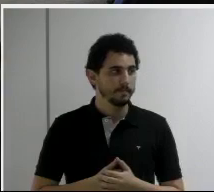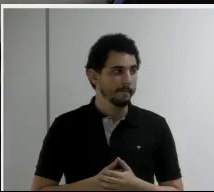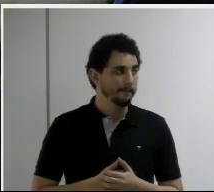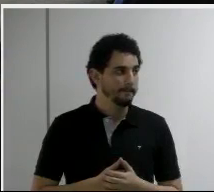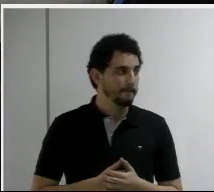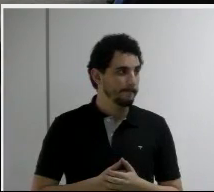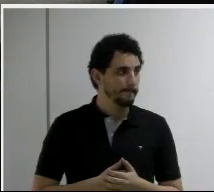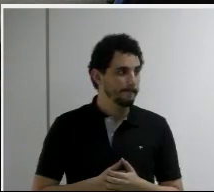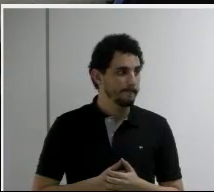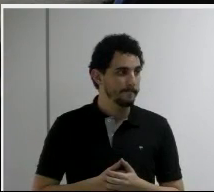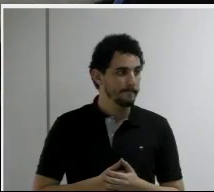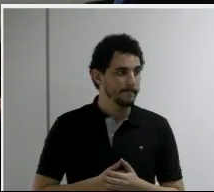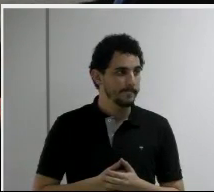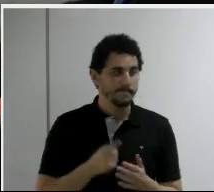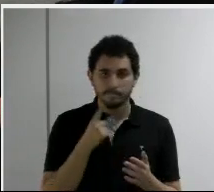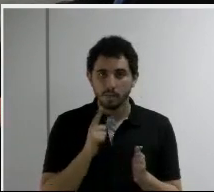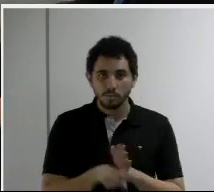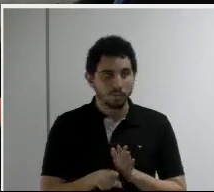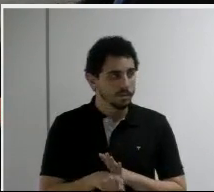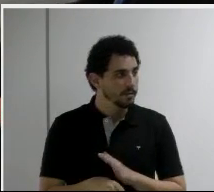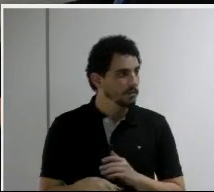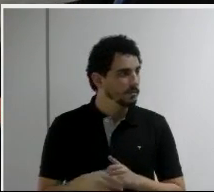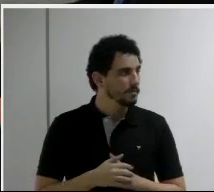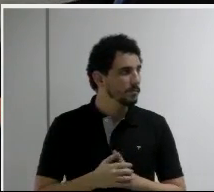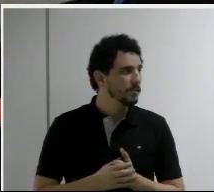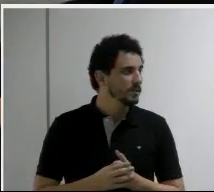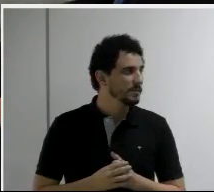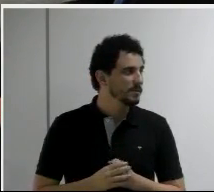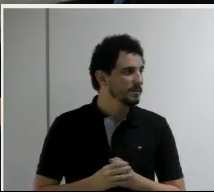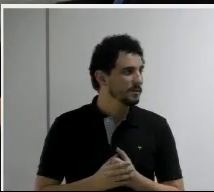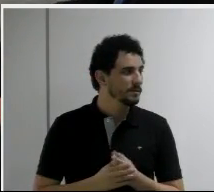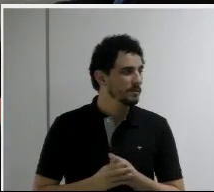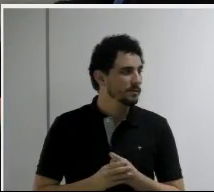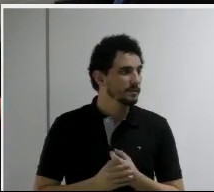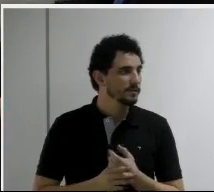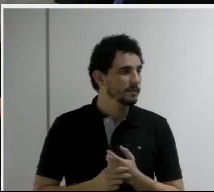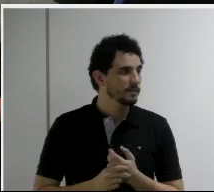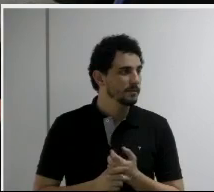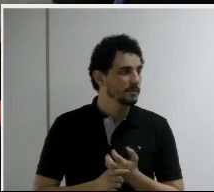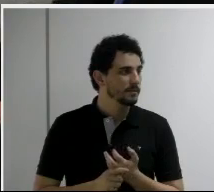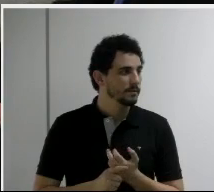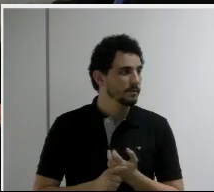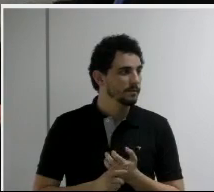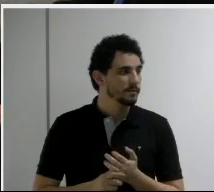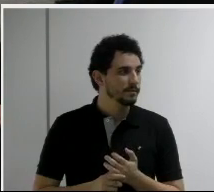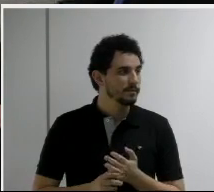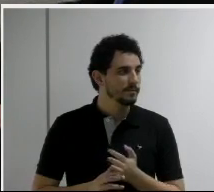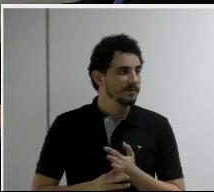Obrigado, Cláudio. Perguntas? A gente vai pegar o máximo de três, tá? Alguns que são perguntas. Boa tarde,